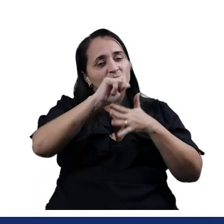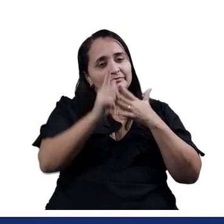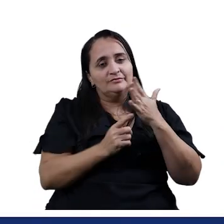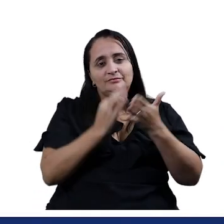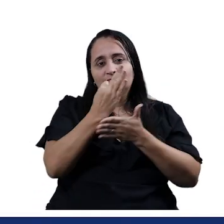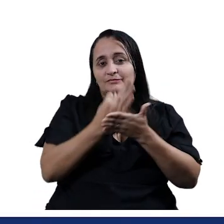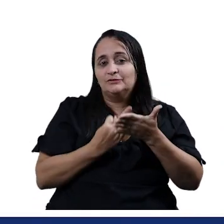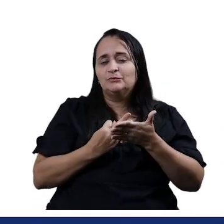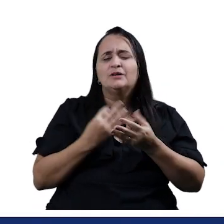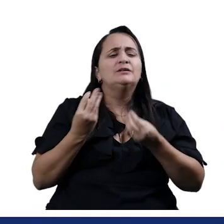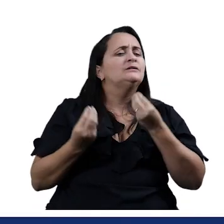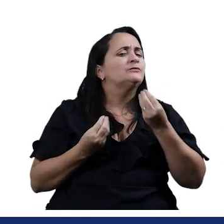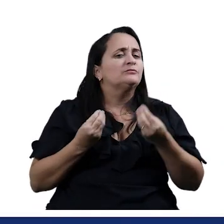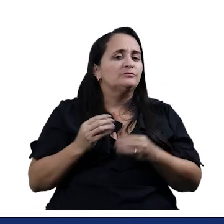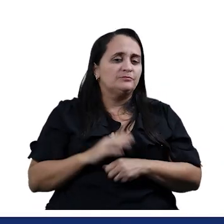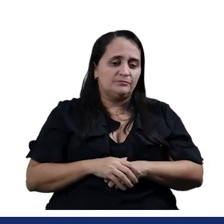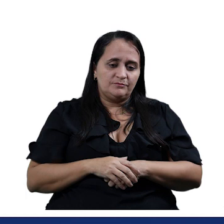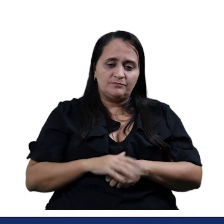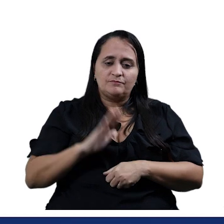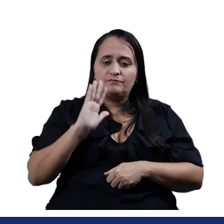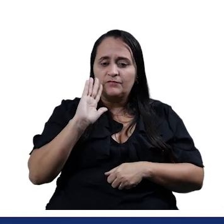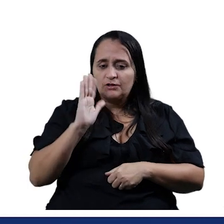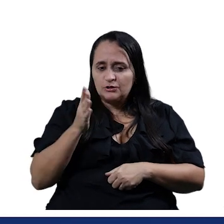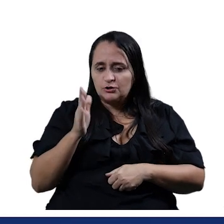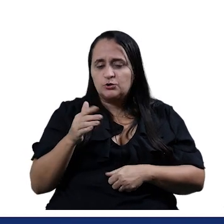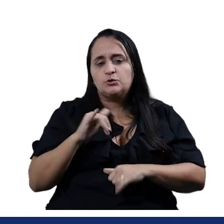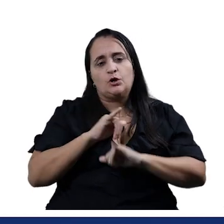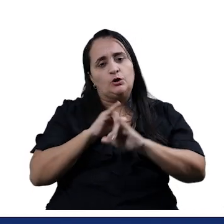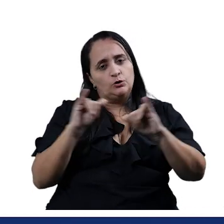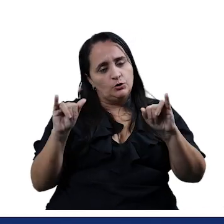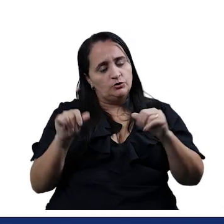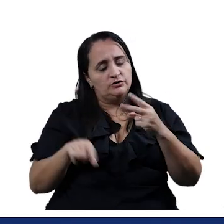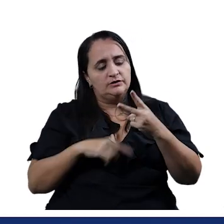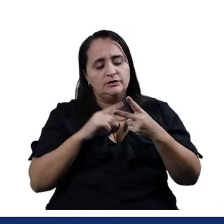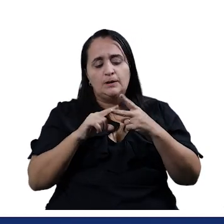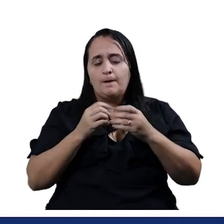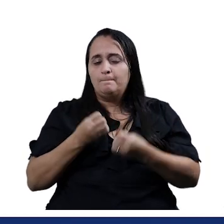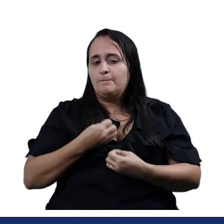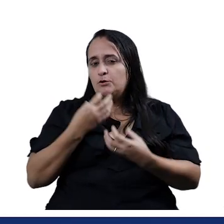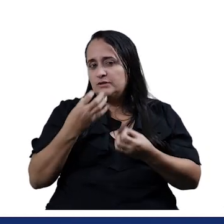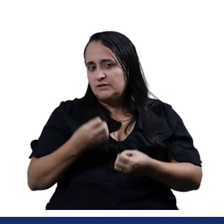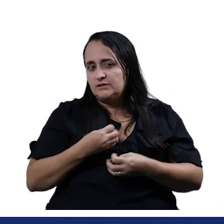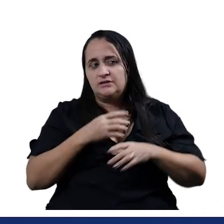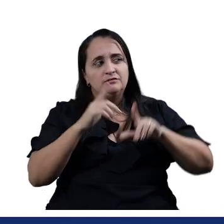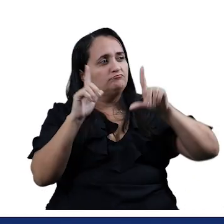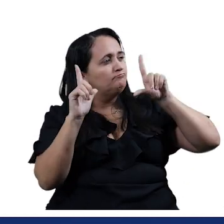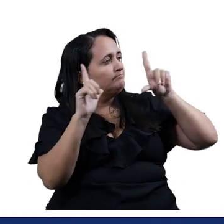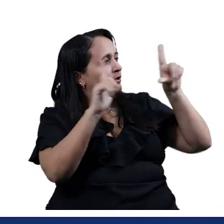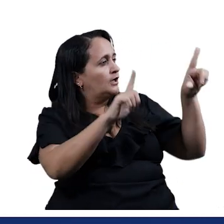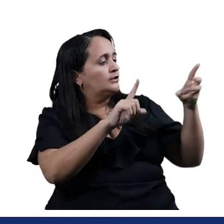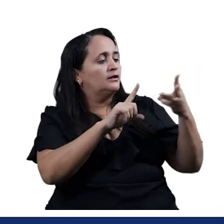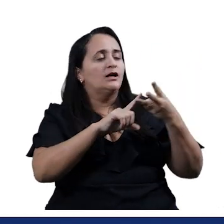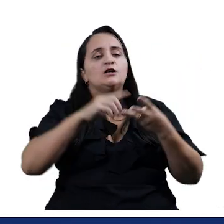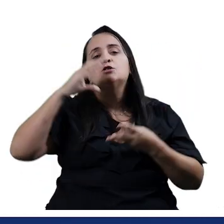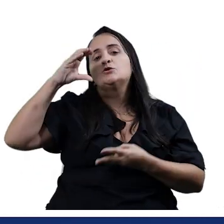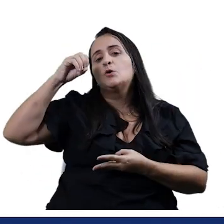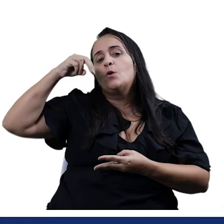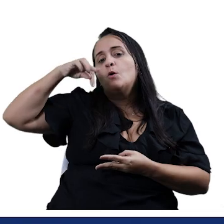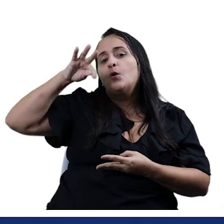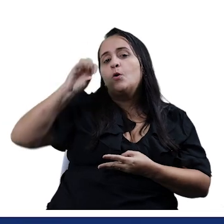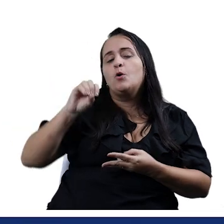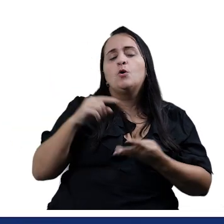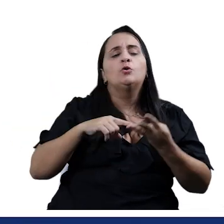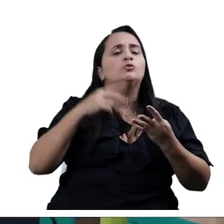gêneros textuais. Como eu estava falando, nós revisamos aqui notícias, poesia, cartaz, conto e histórias